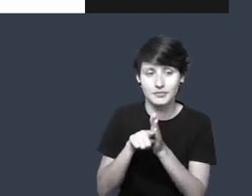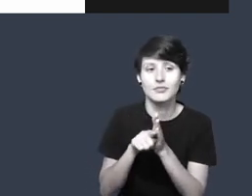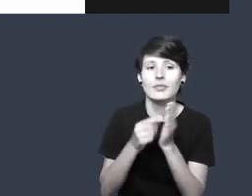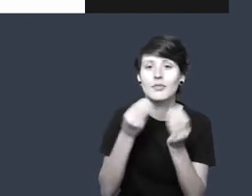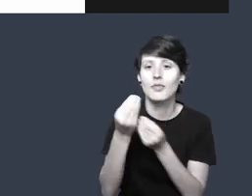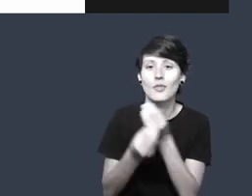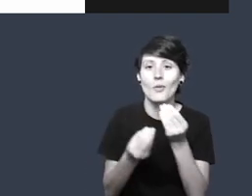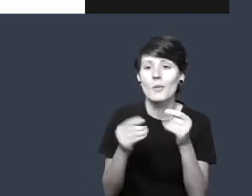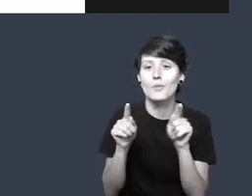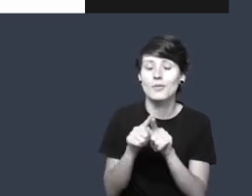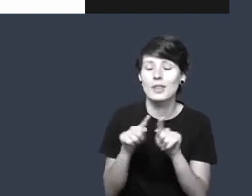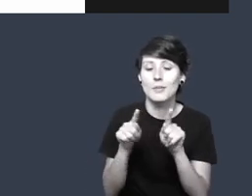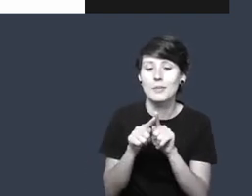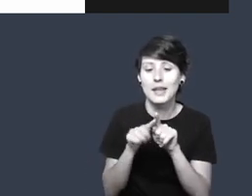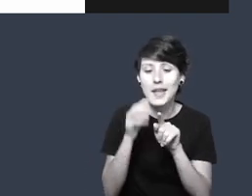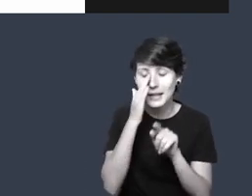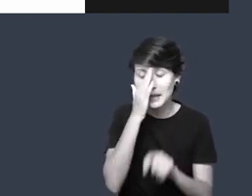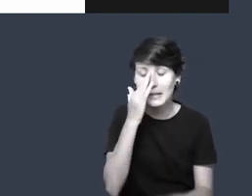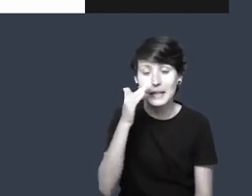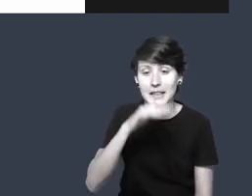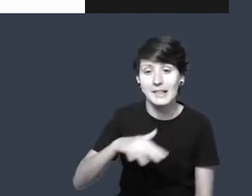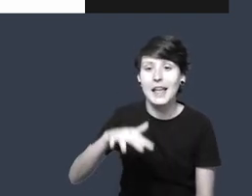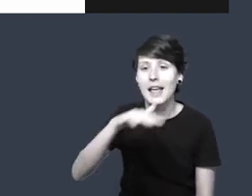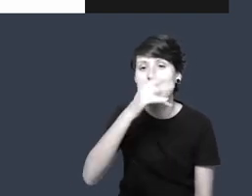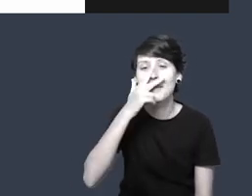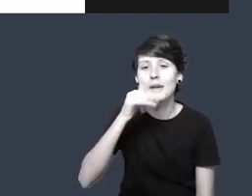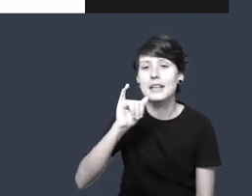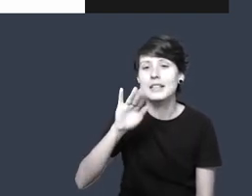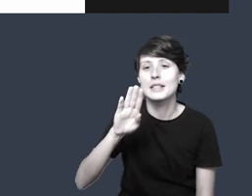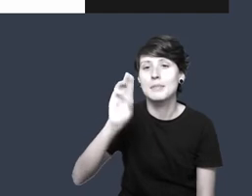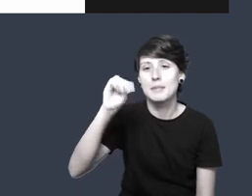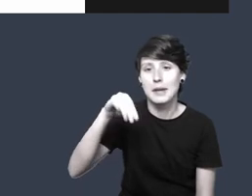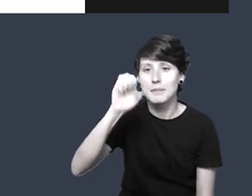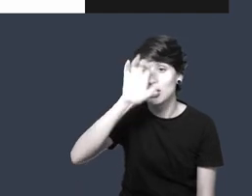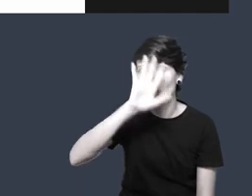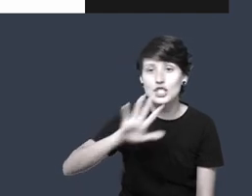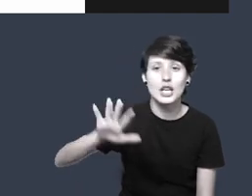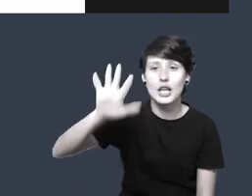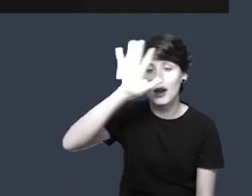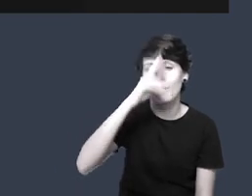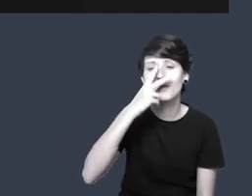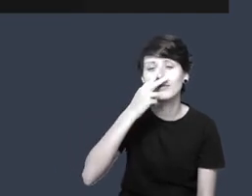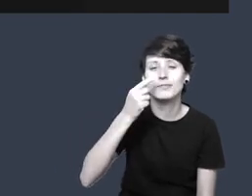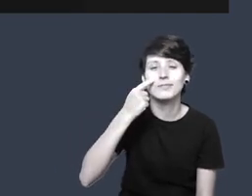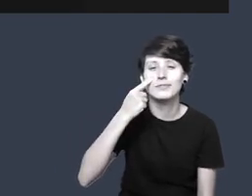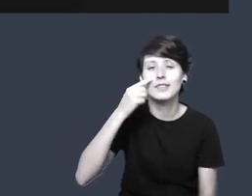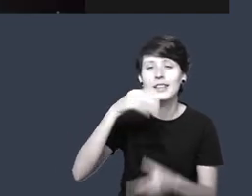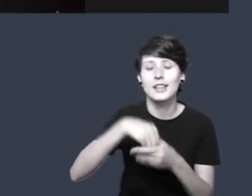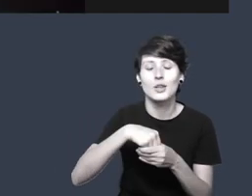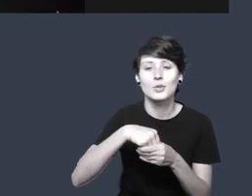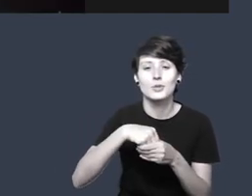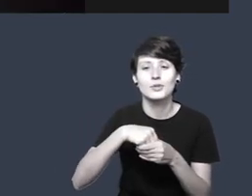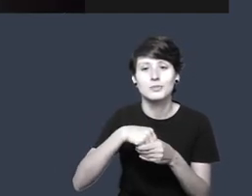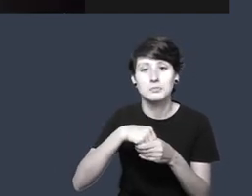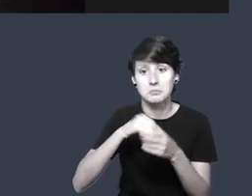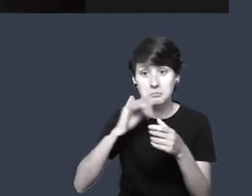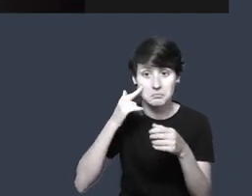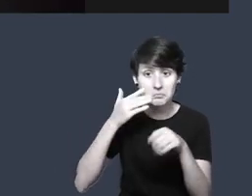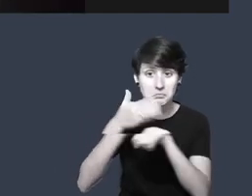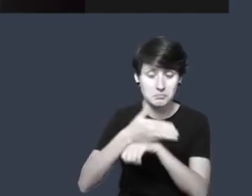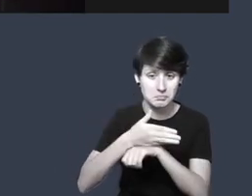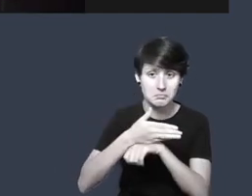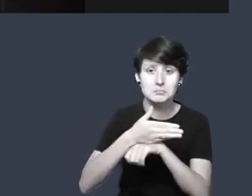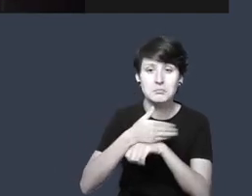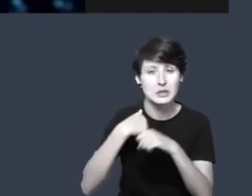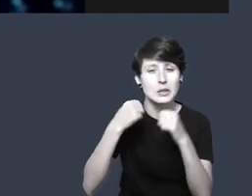mas também na IBM geral. Então, vou só entrar aqui no. Aqui, se você entrar aqui, você